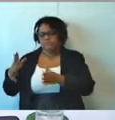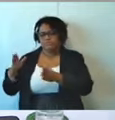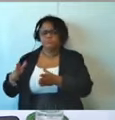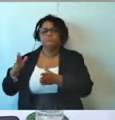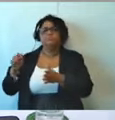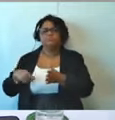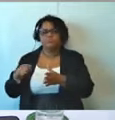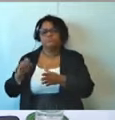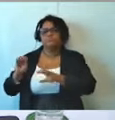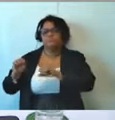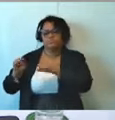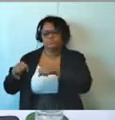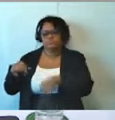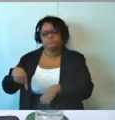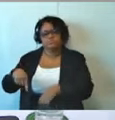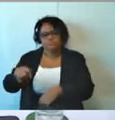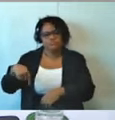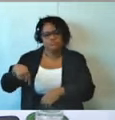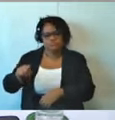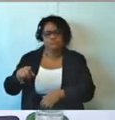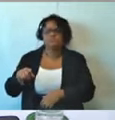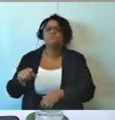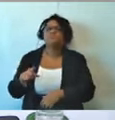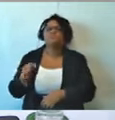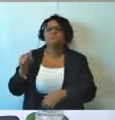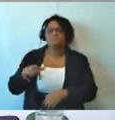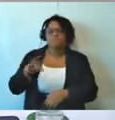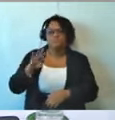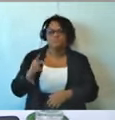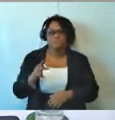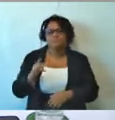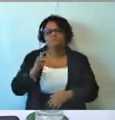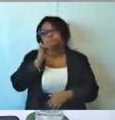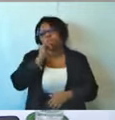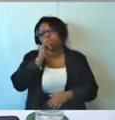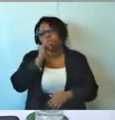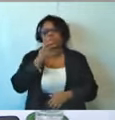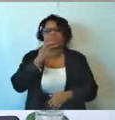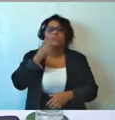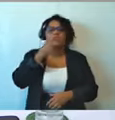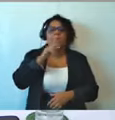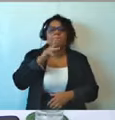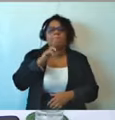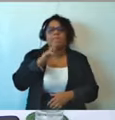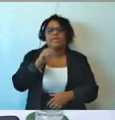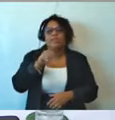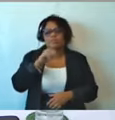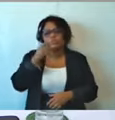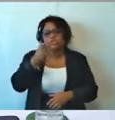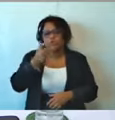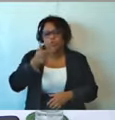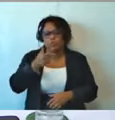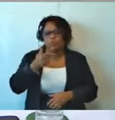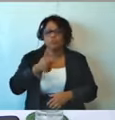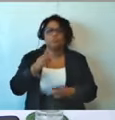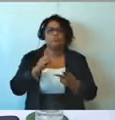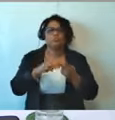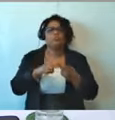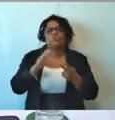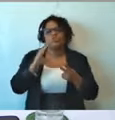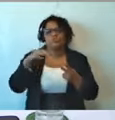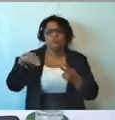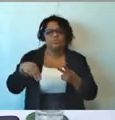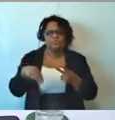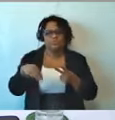ali. Aqui em Belo Horizonte, eu penso ali na Pedro II, na Cristiano Machado, a gente tem a pista do MOVE, às vezes é um pouquinho difícil para quem está